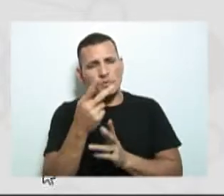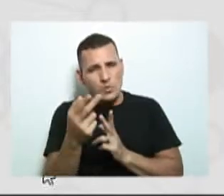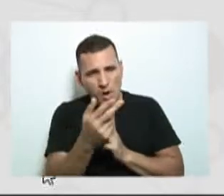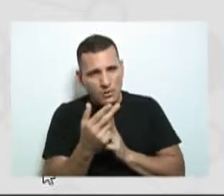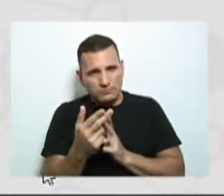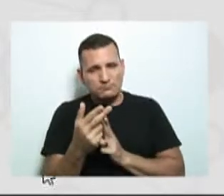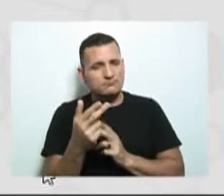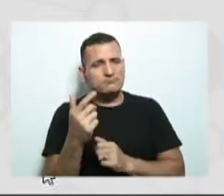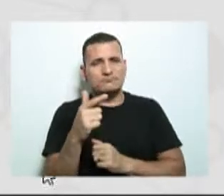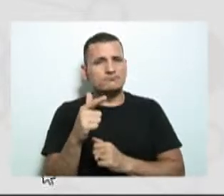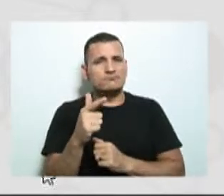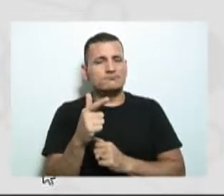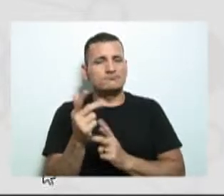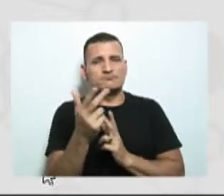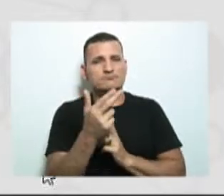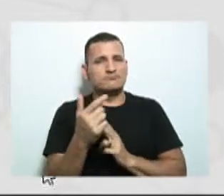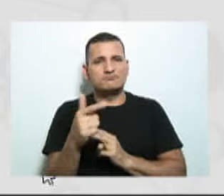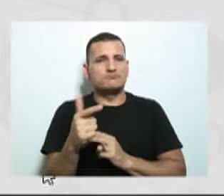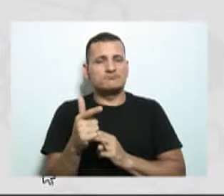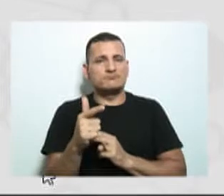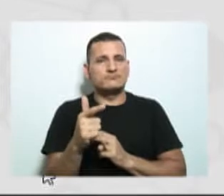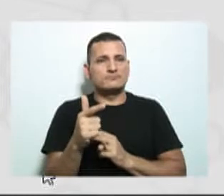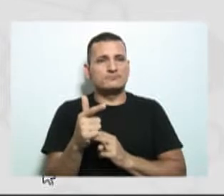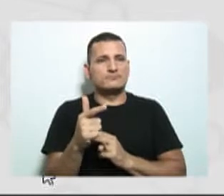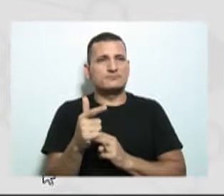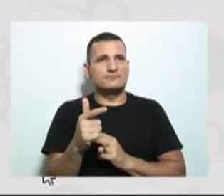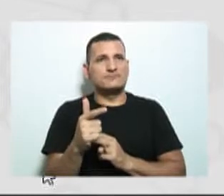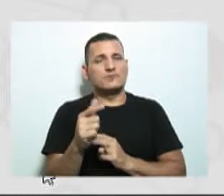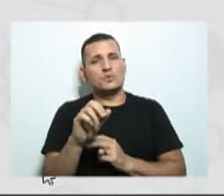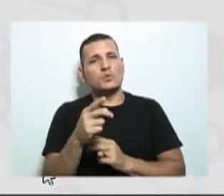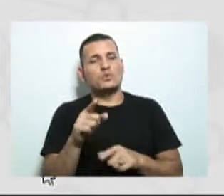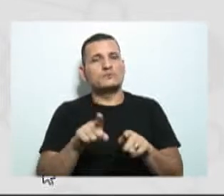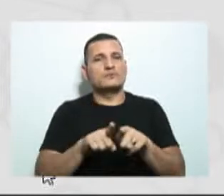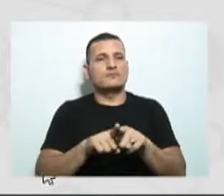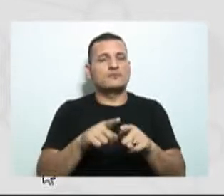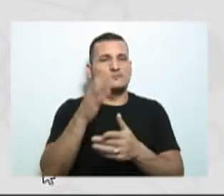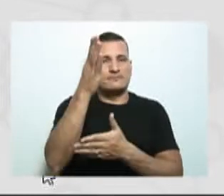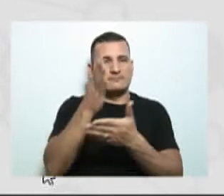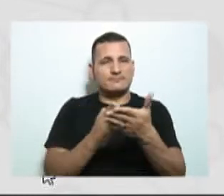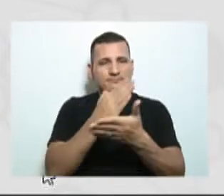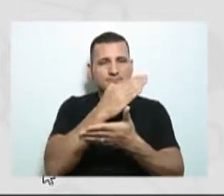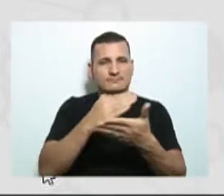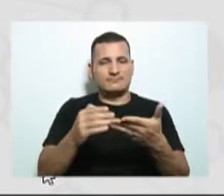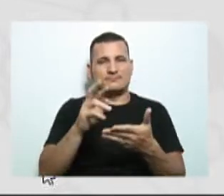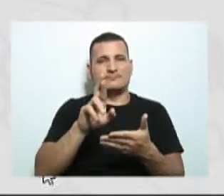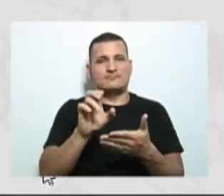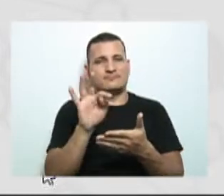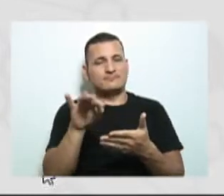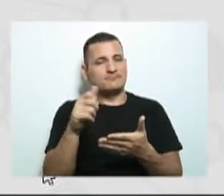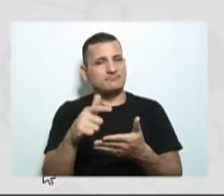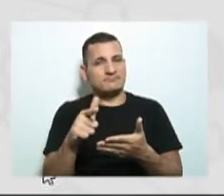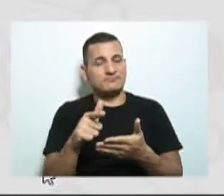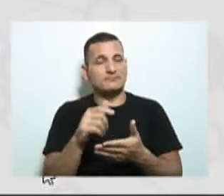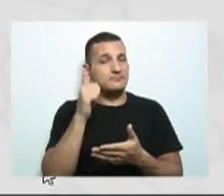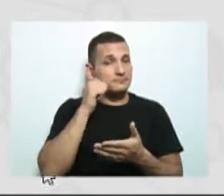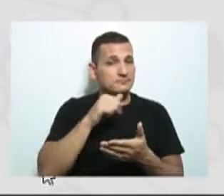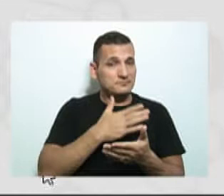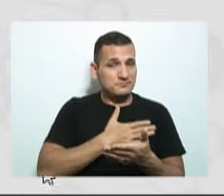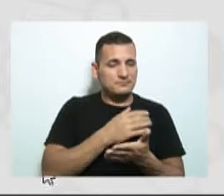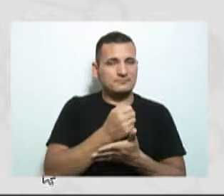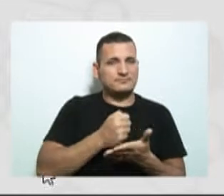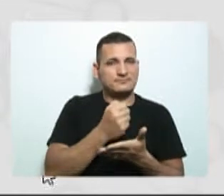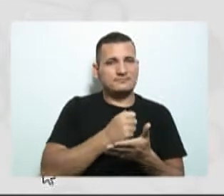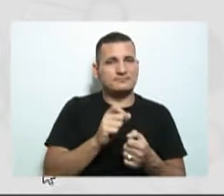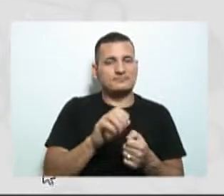igual? Não tá dizendo igual e muito menos que tem que ser reto, né? As meninas aí, por exemplo, e os meninos também que gostam de fazer bolo, né? Estão vendo